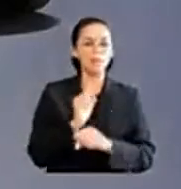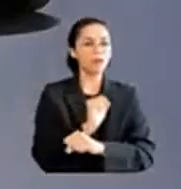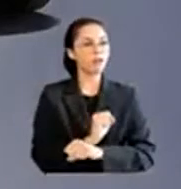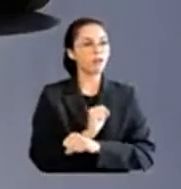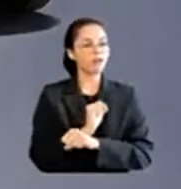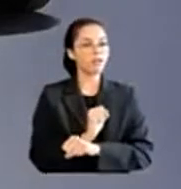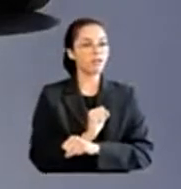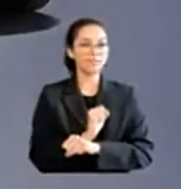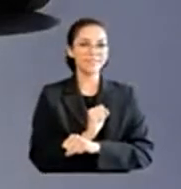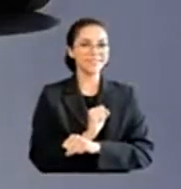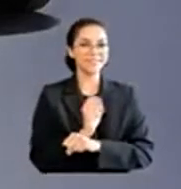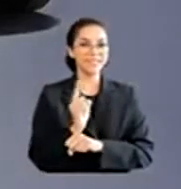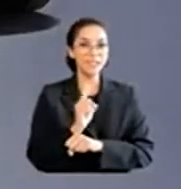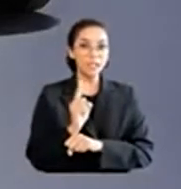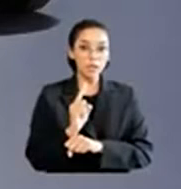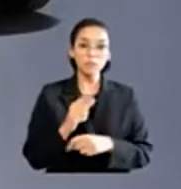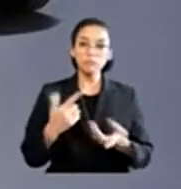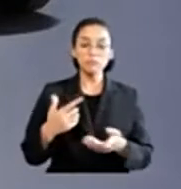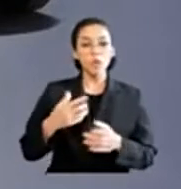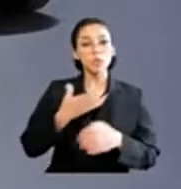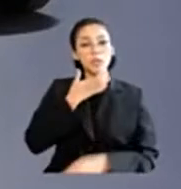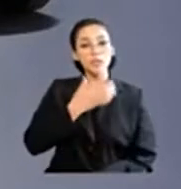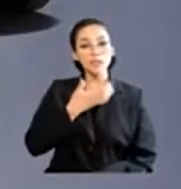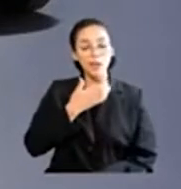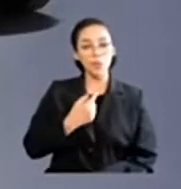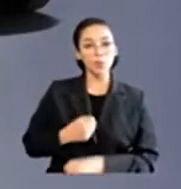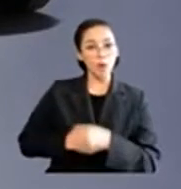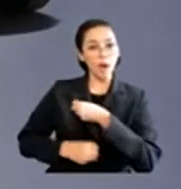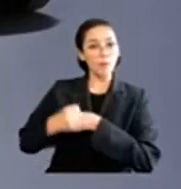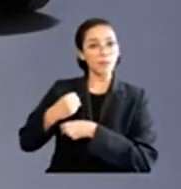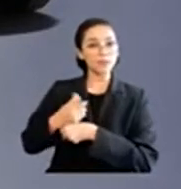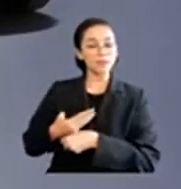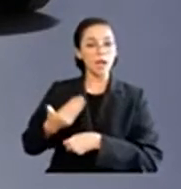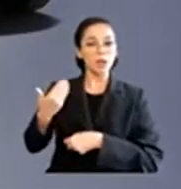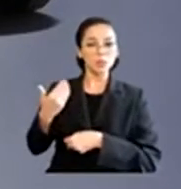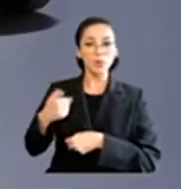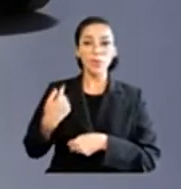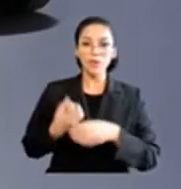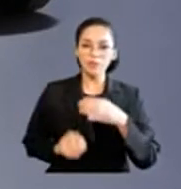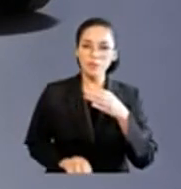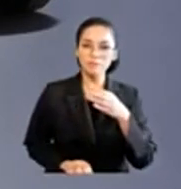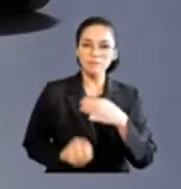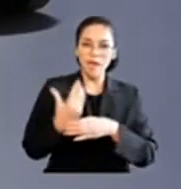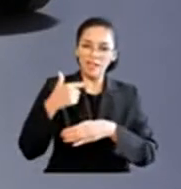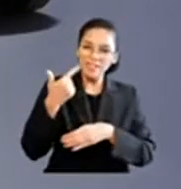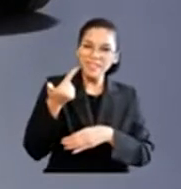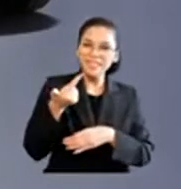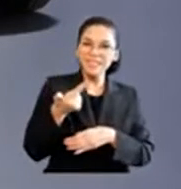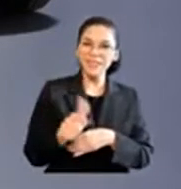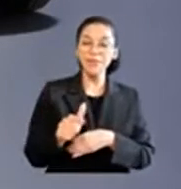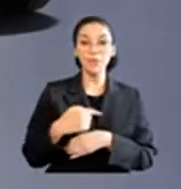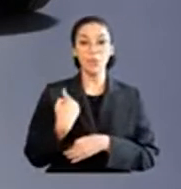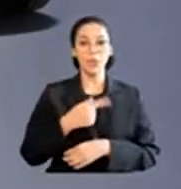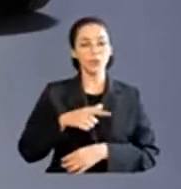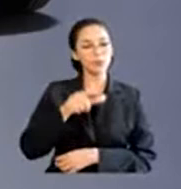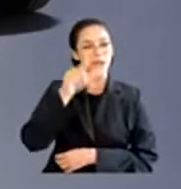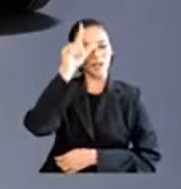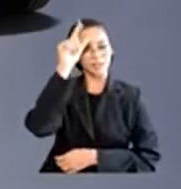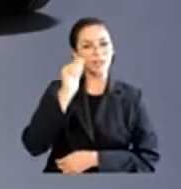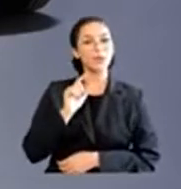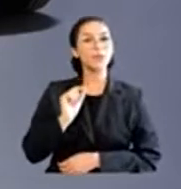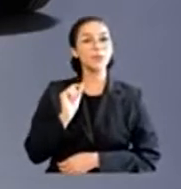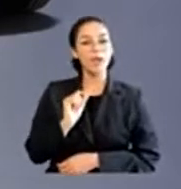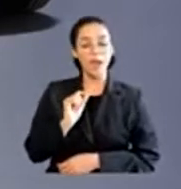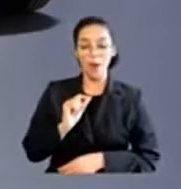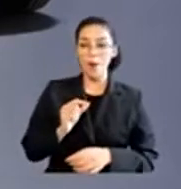dezembro, no ano passado, nós relançamos o nosso líder absoluto de vendas no segmento, o Fiat Fiorino.